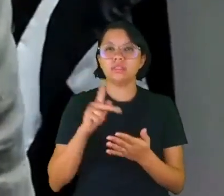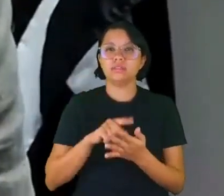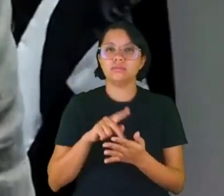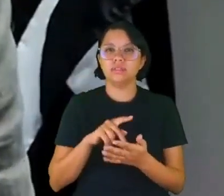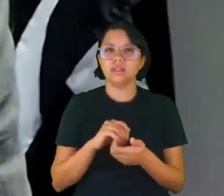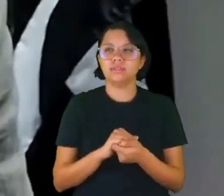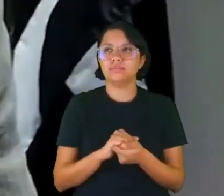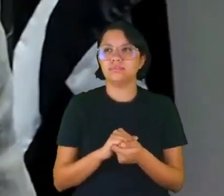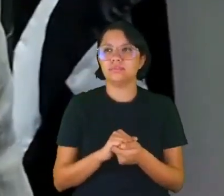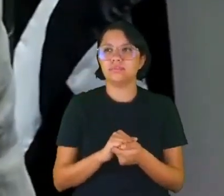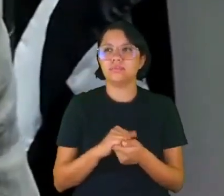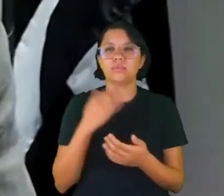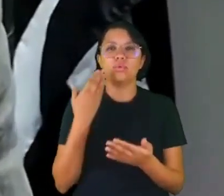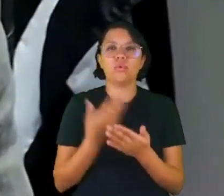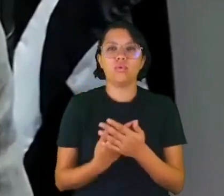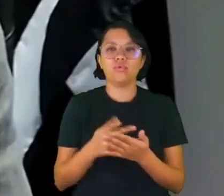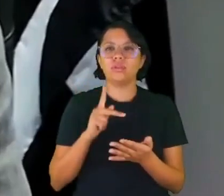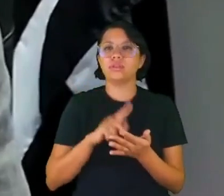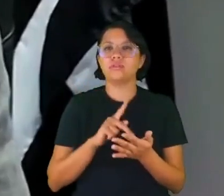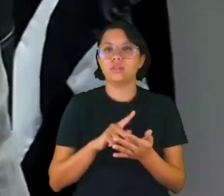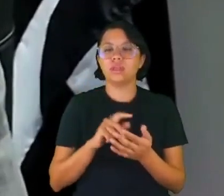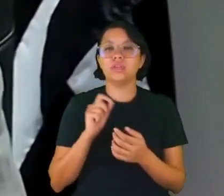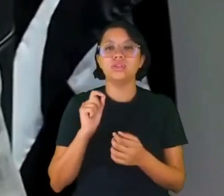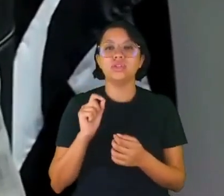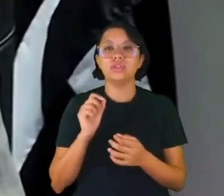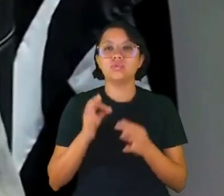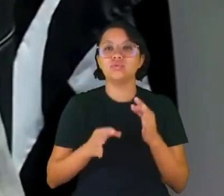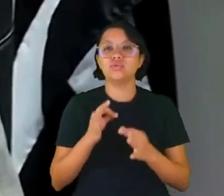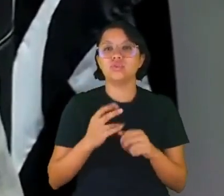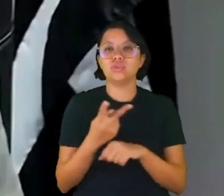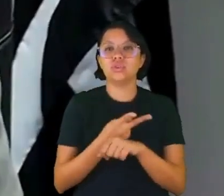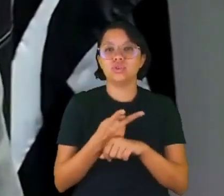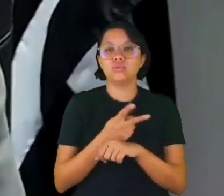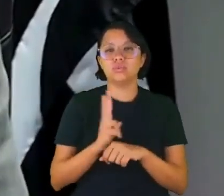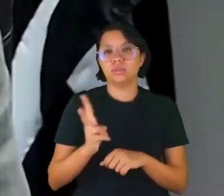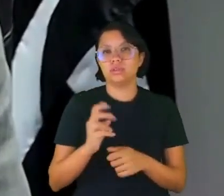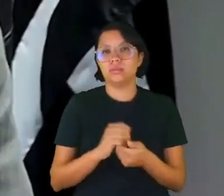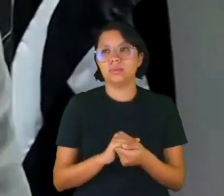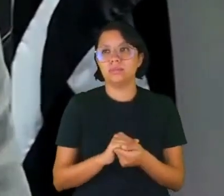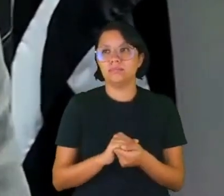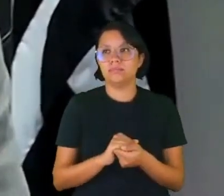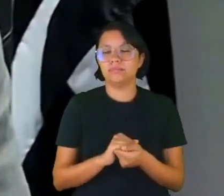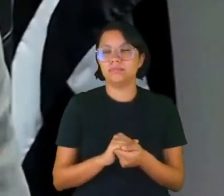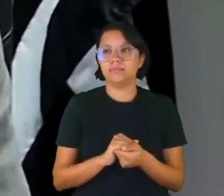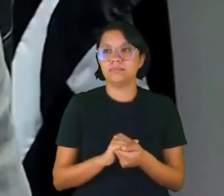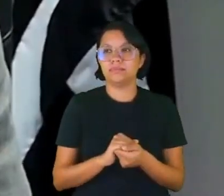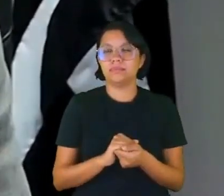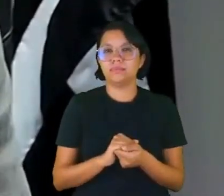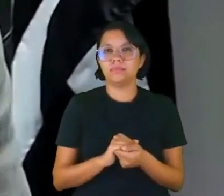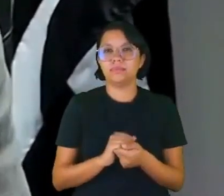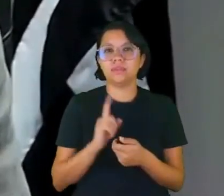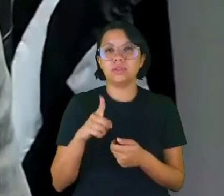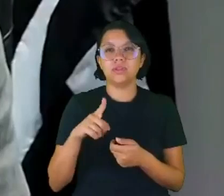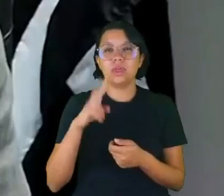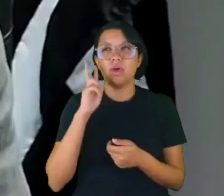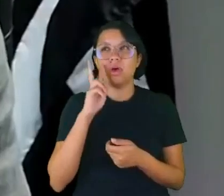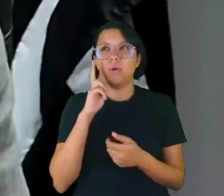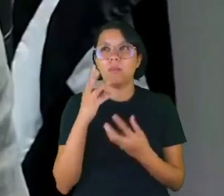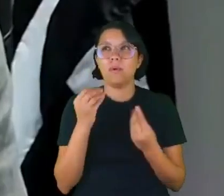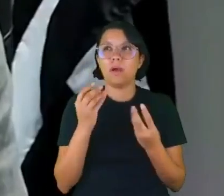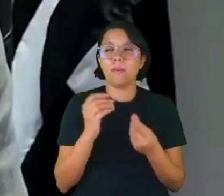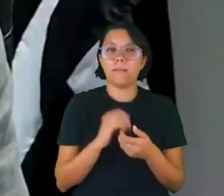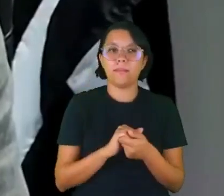verdade. Confiança e verdade que o judiciário busca sempre. E disso daí, eu me lembro